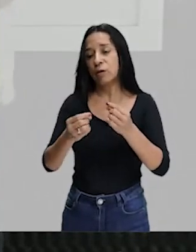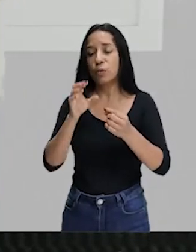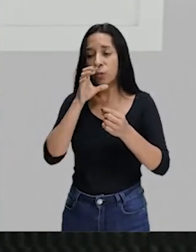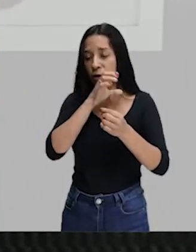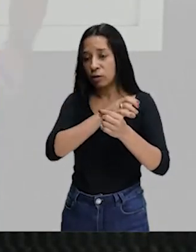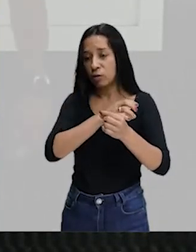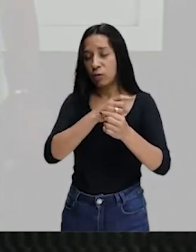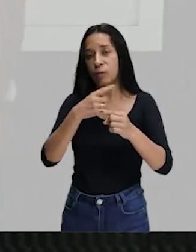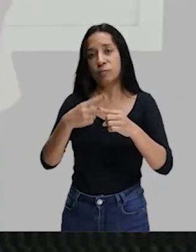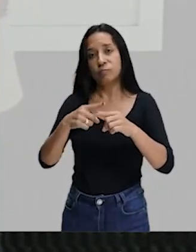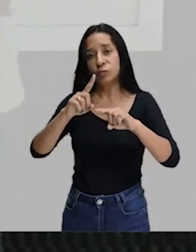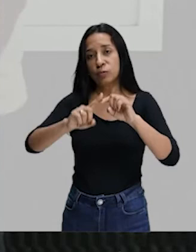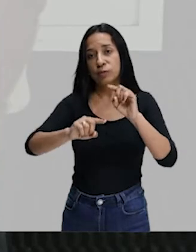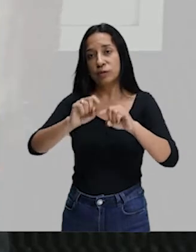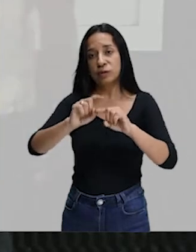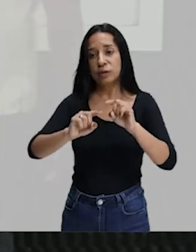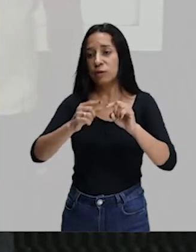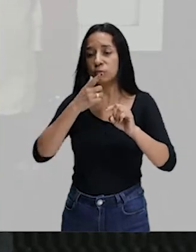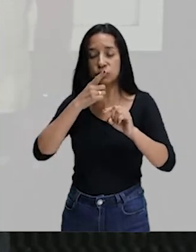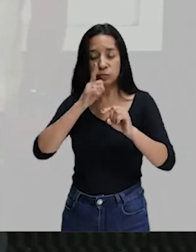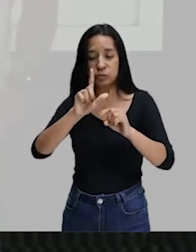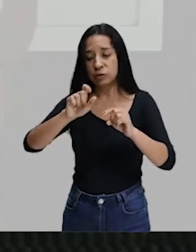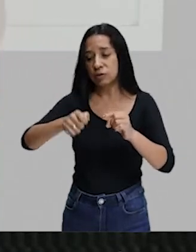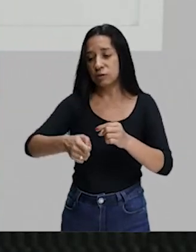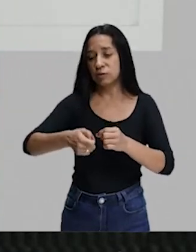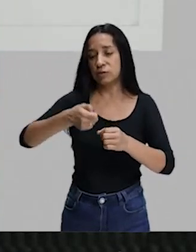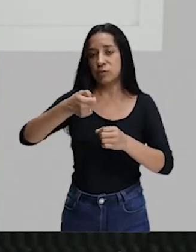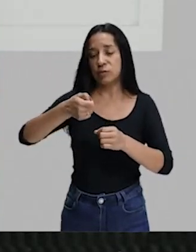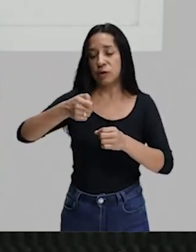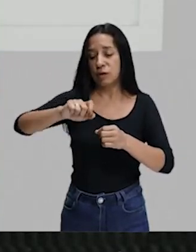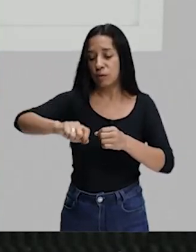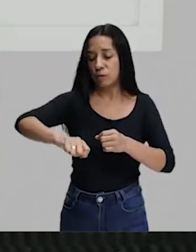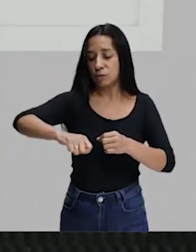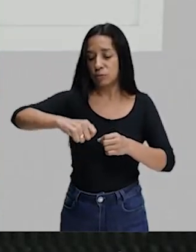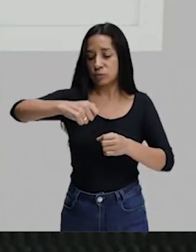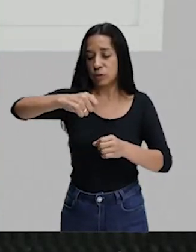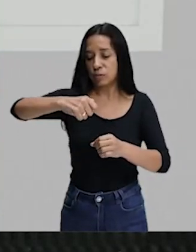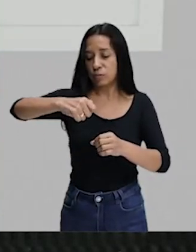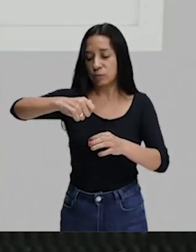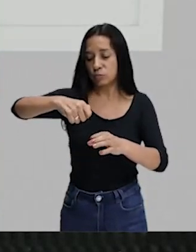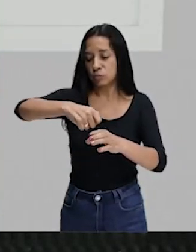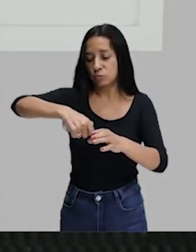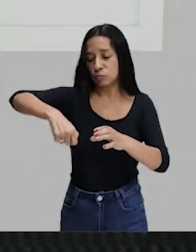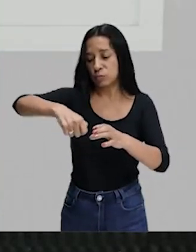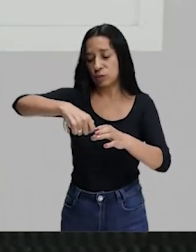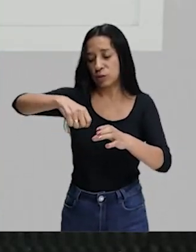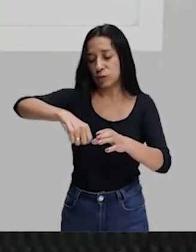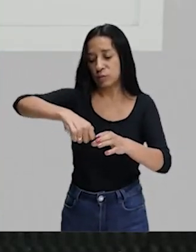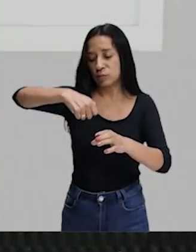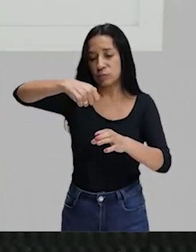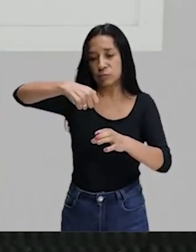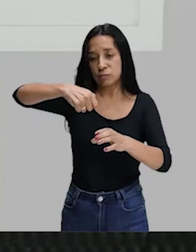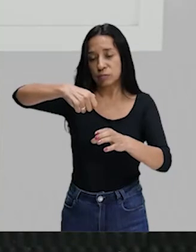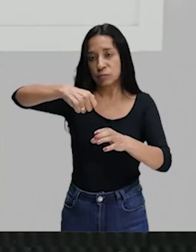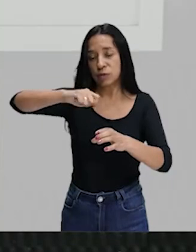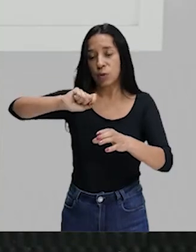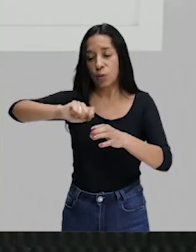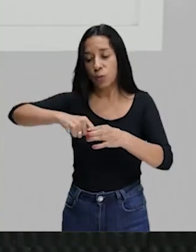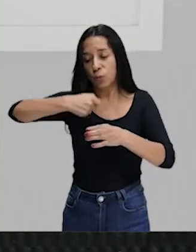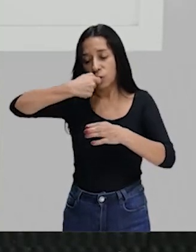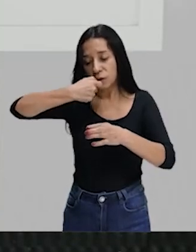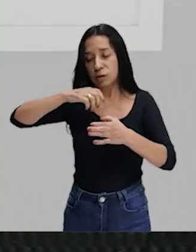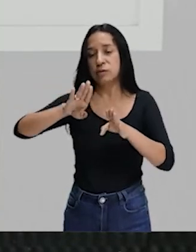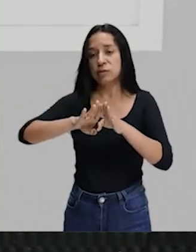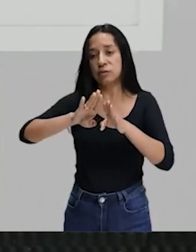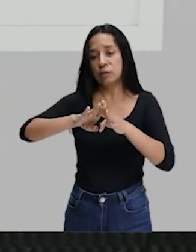que tem que se aquecer, você não vai conseguir segurar. Né? A tampa das panelas, certo? As colheres, os talheres, eles